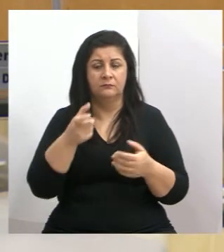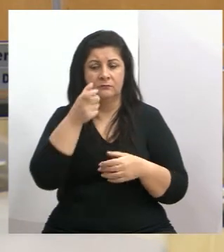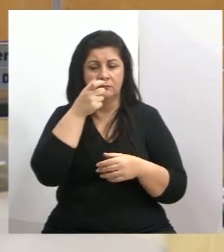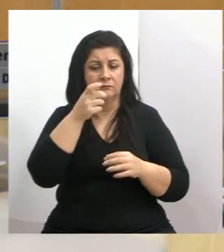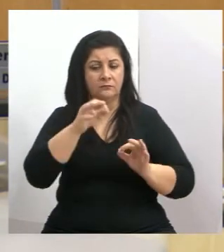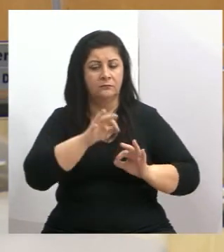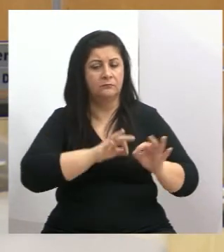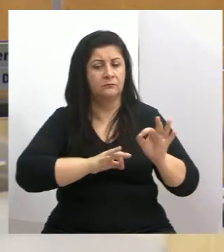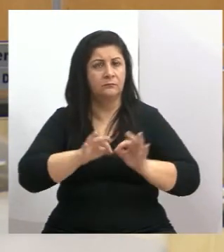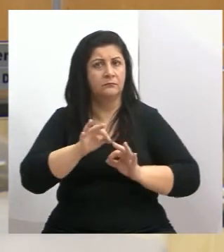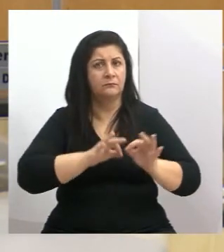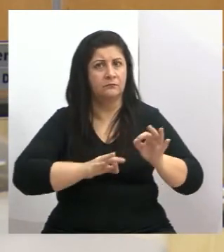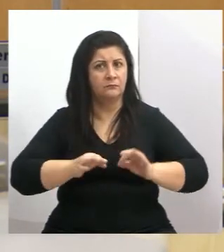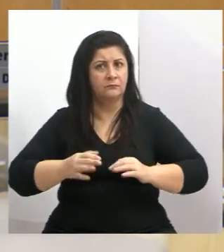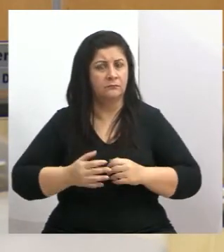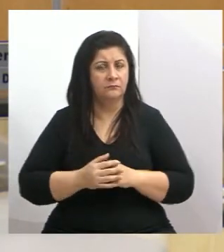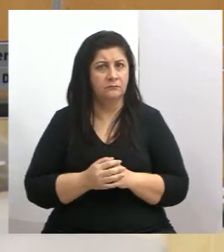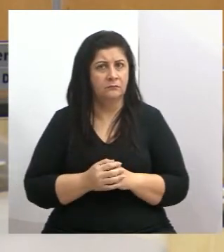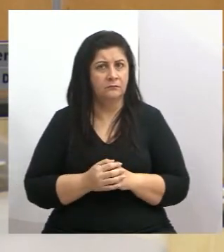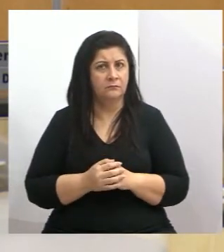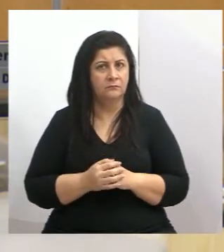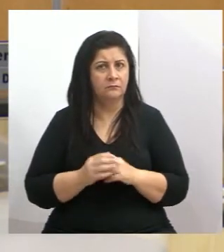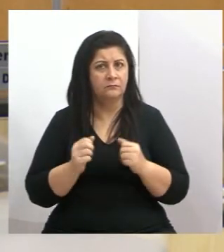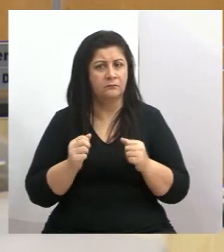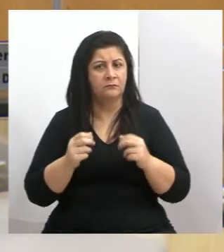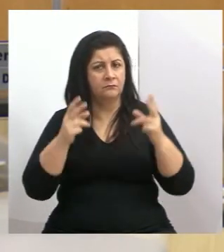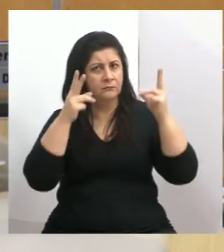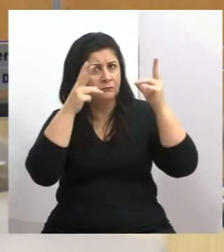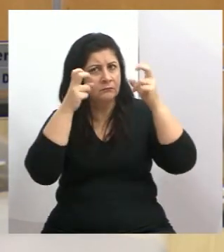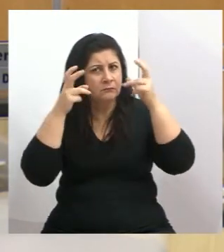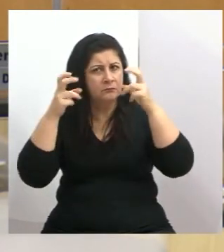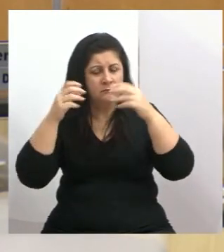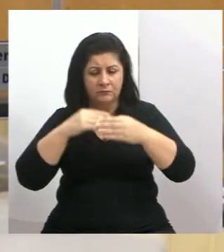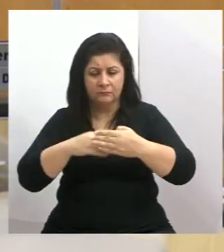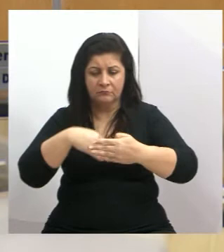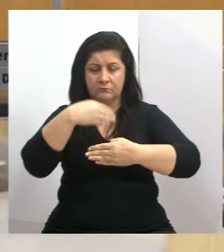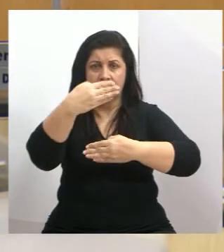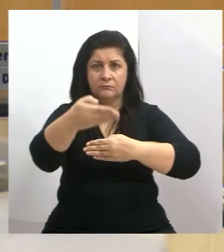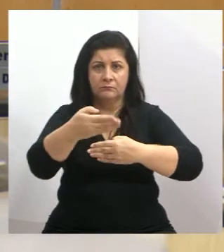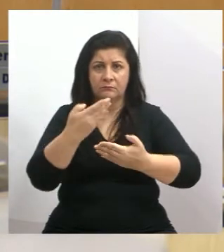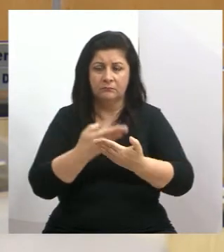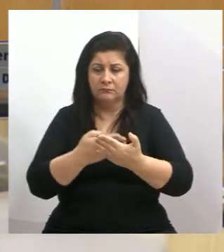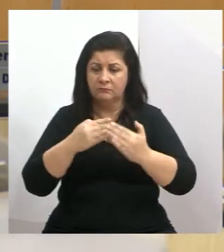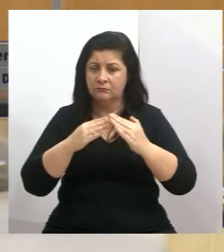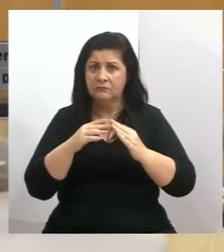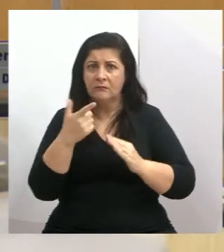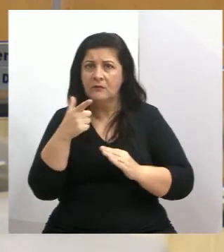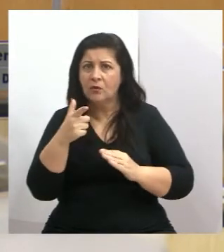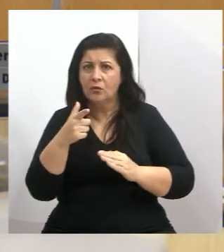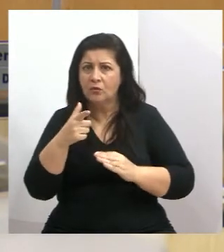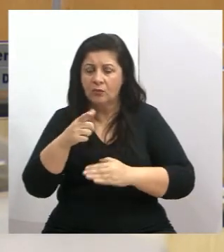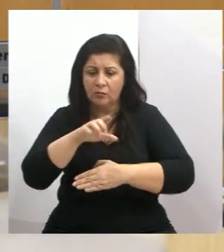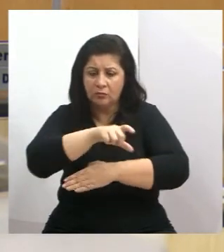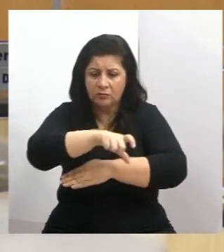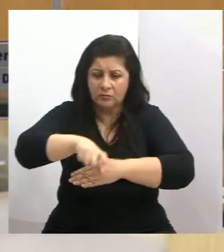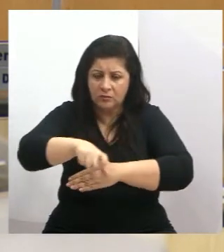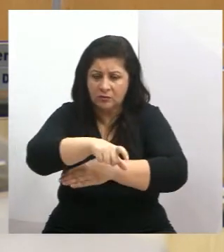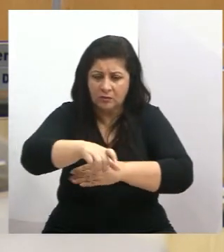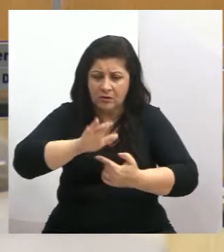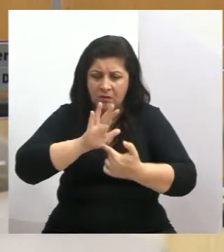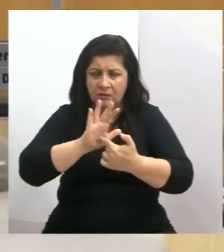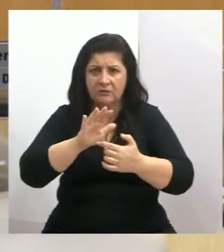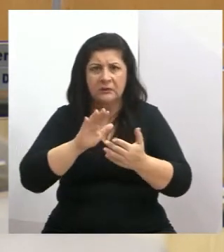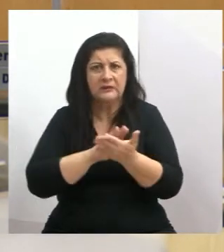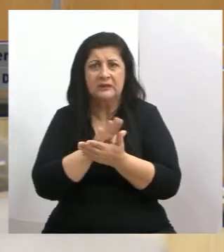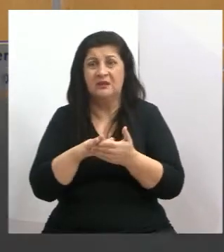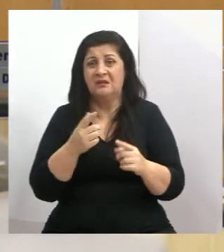projeto de construção é possível observar aqui na frente da creche não há sinalização sobretudo por tratar-se de estrada de